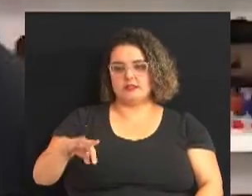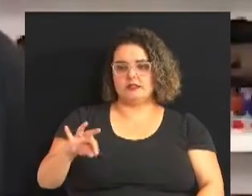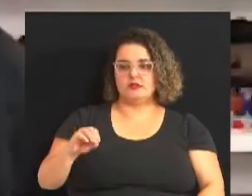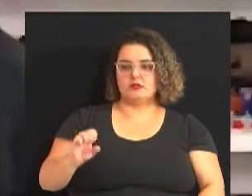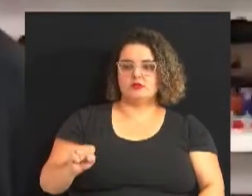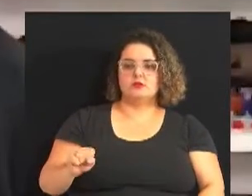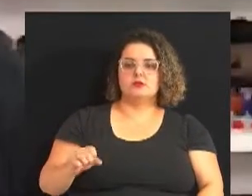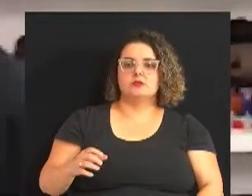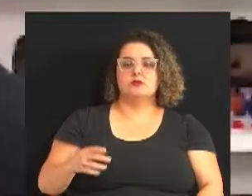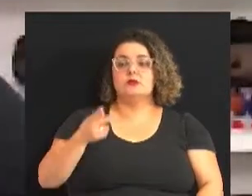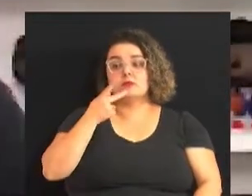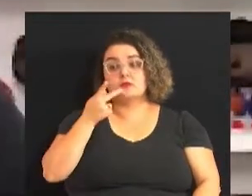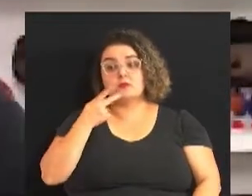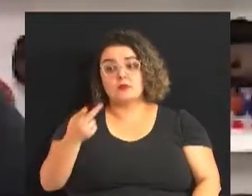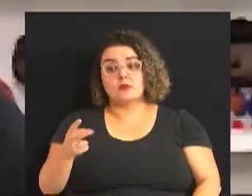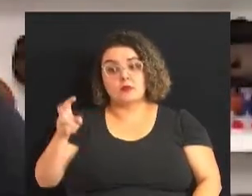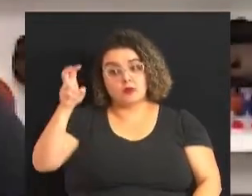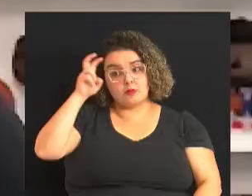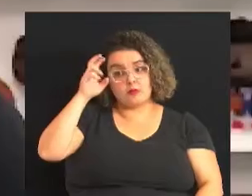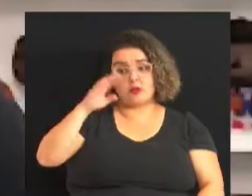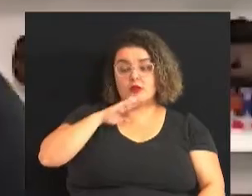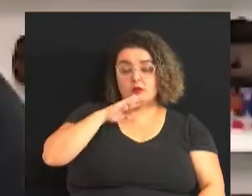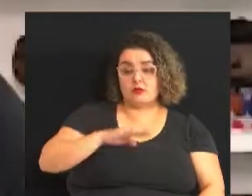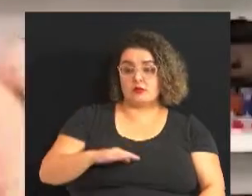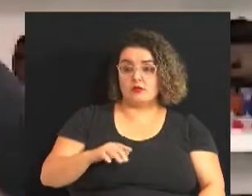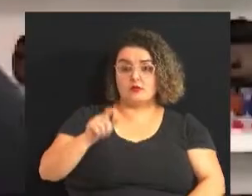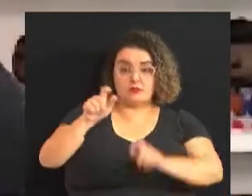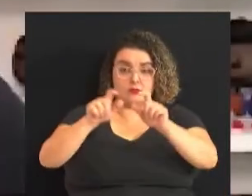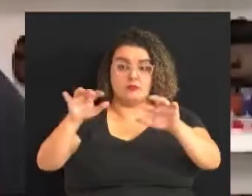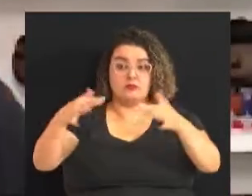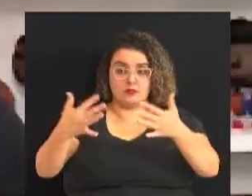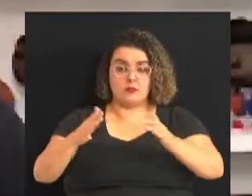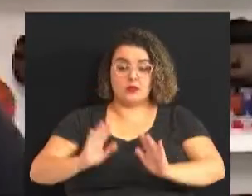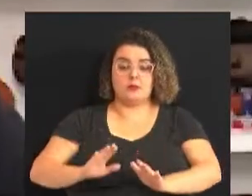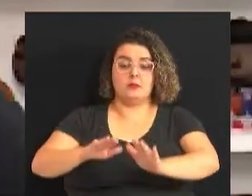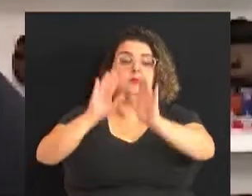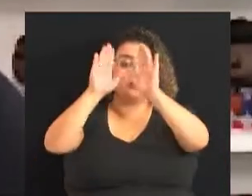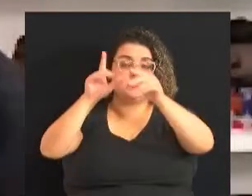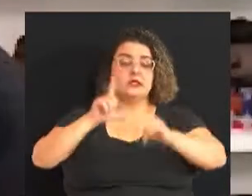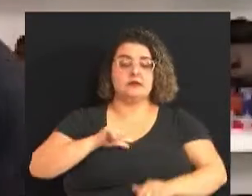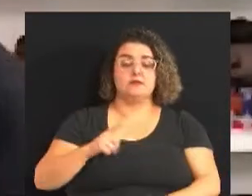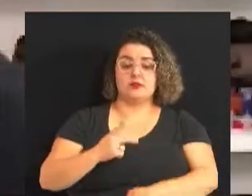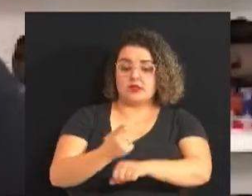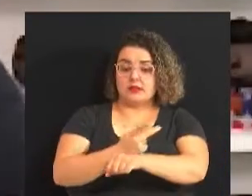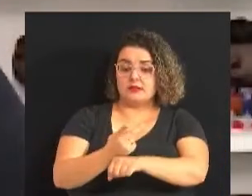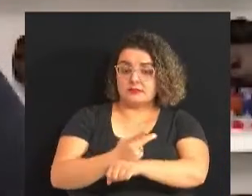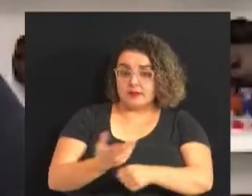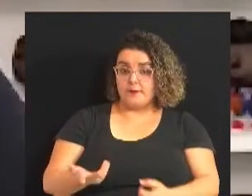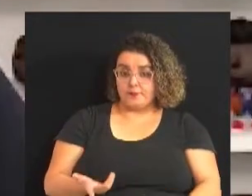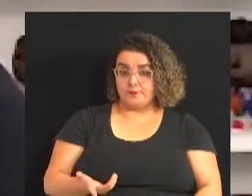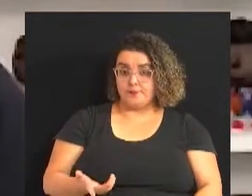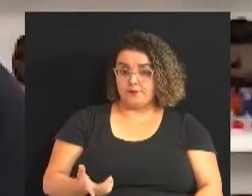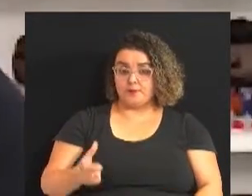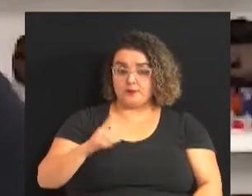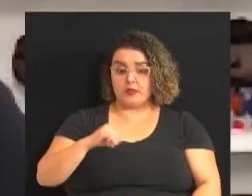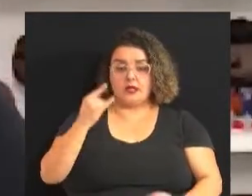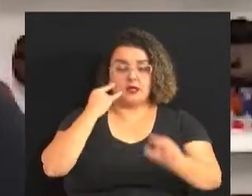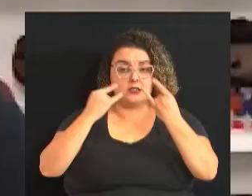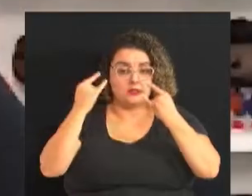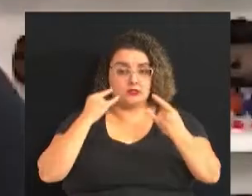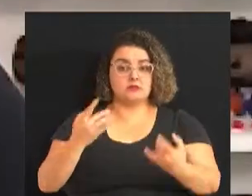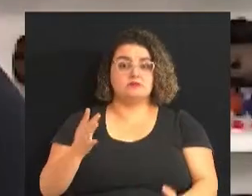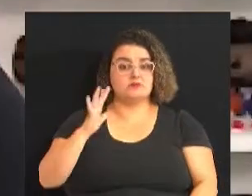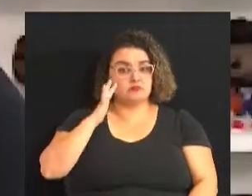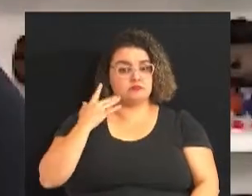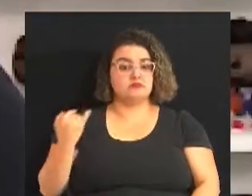né, numa quinta-feira à tarde, para o teu público de basquete, porque existe essa procura, esse interesse, eu acho que isso é